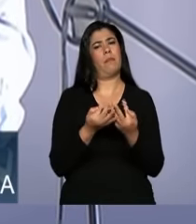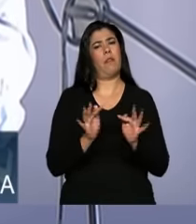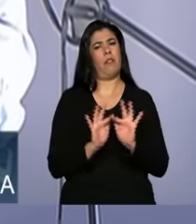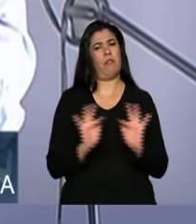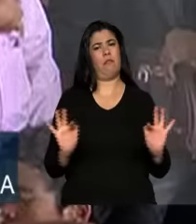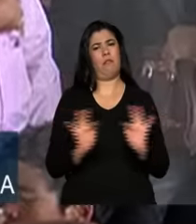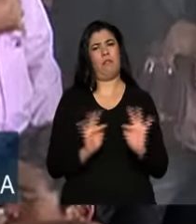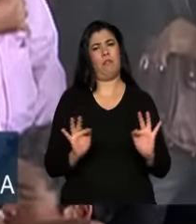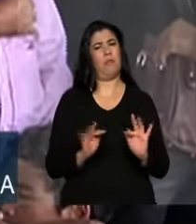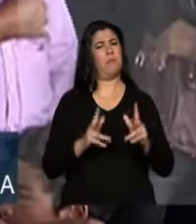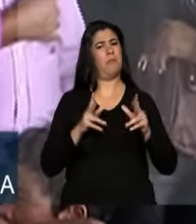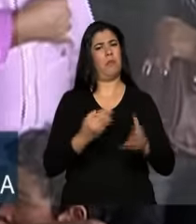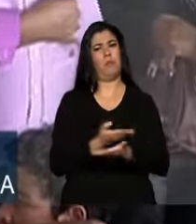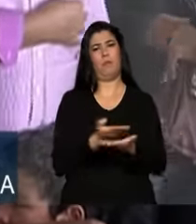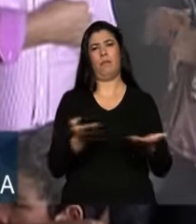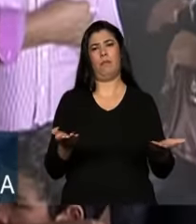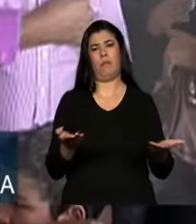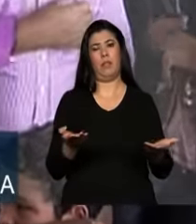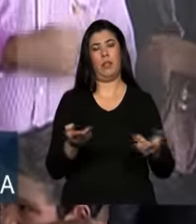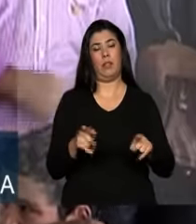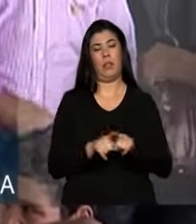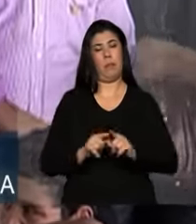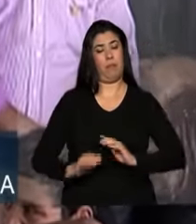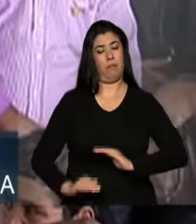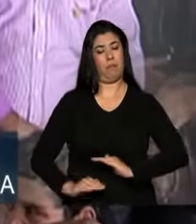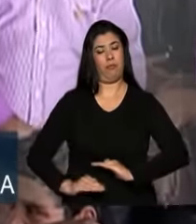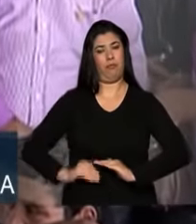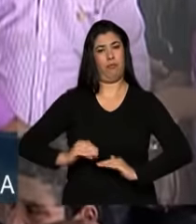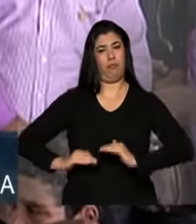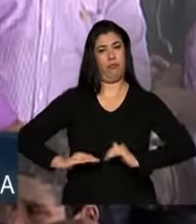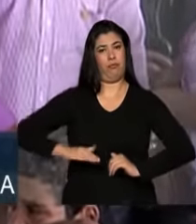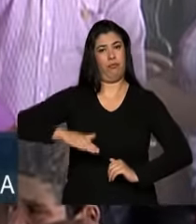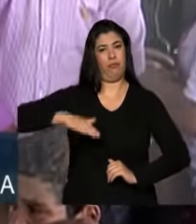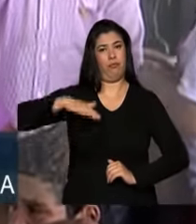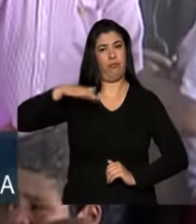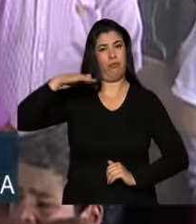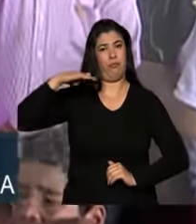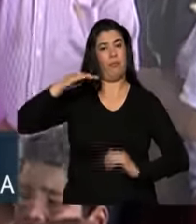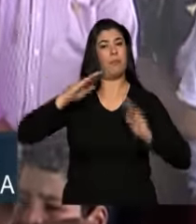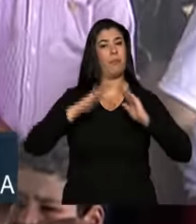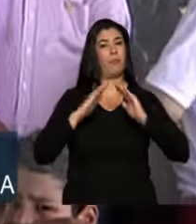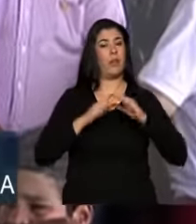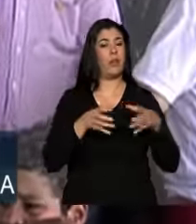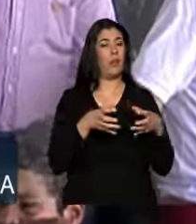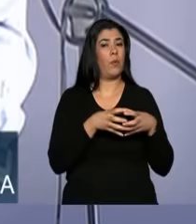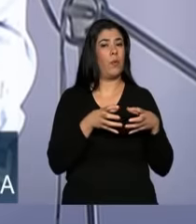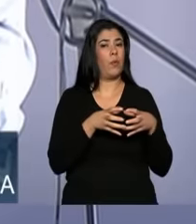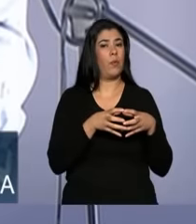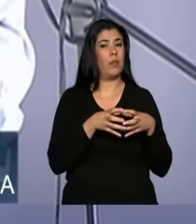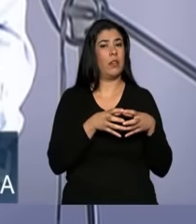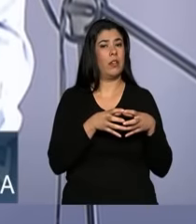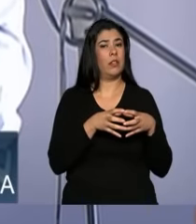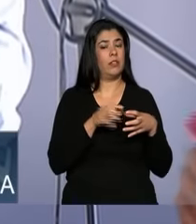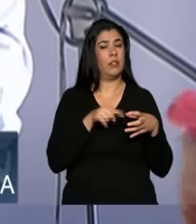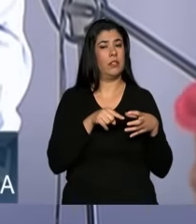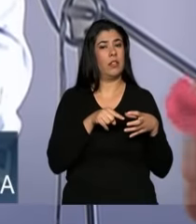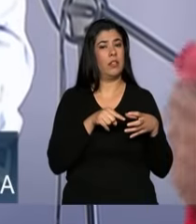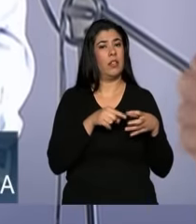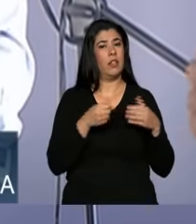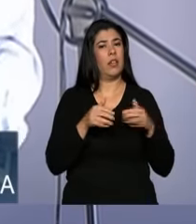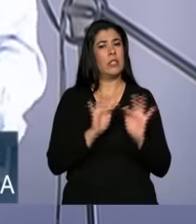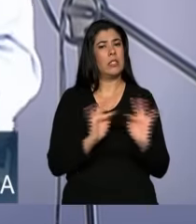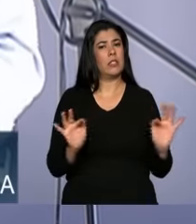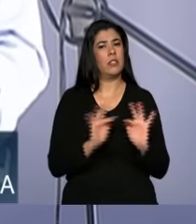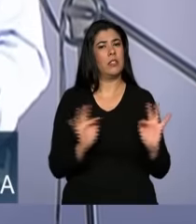vocês. Cresci e vivi numa comunidade muito simples, numa encosta